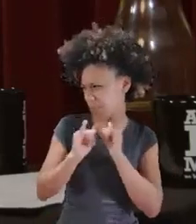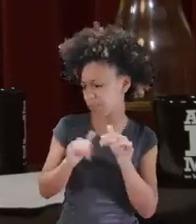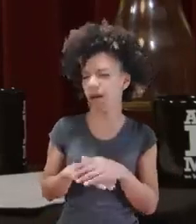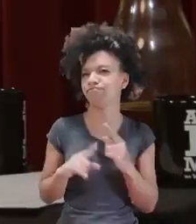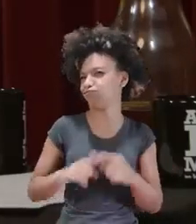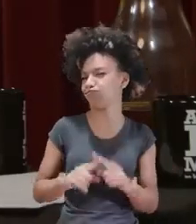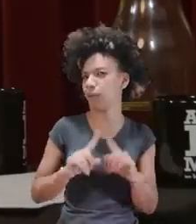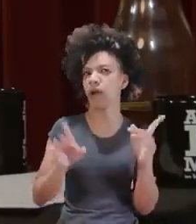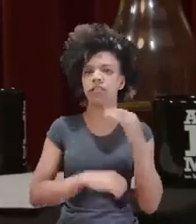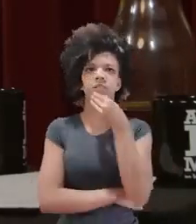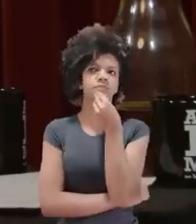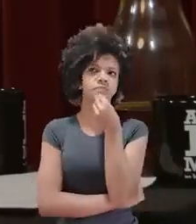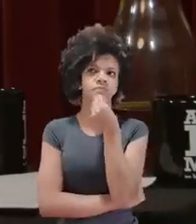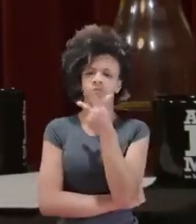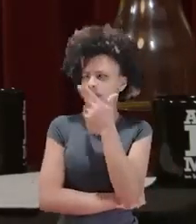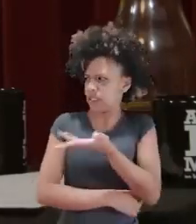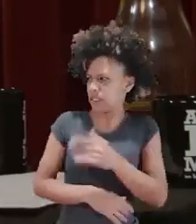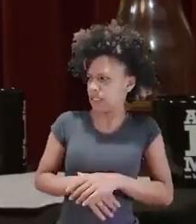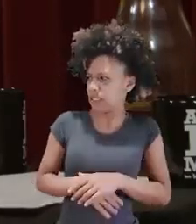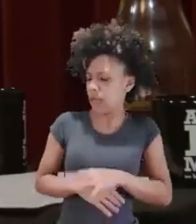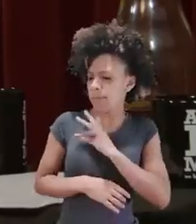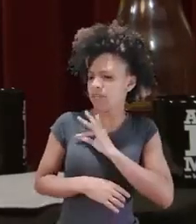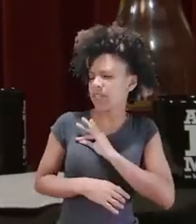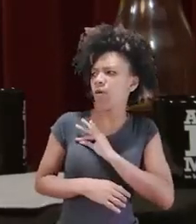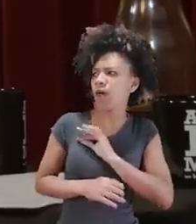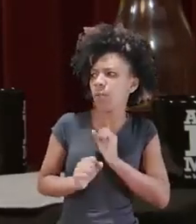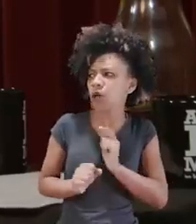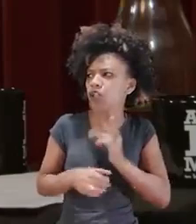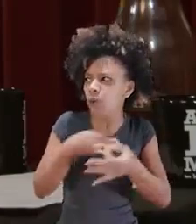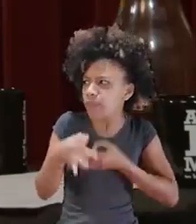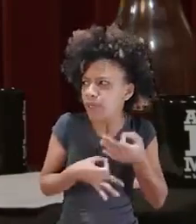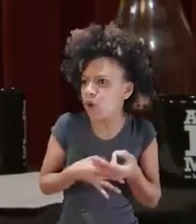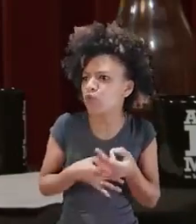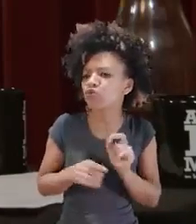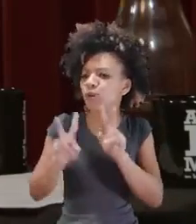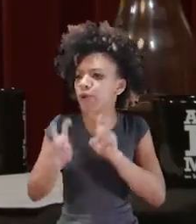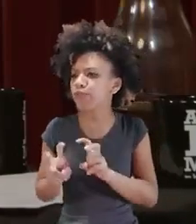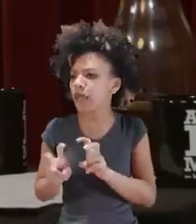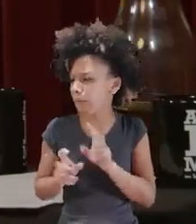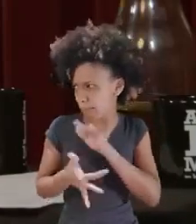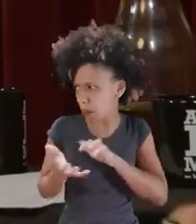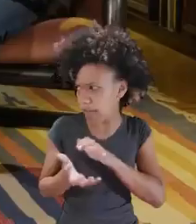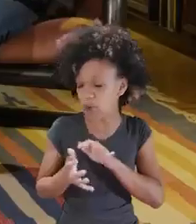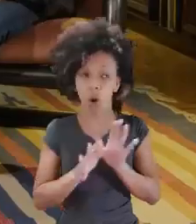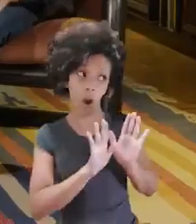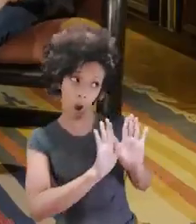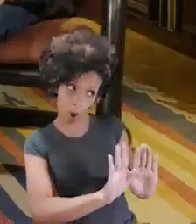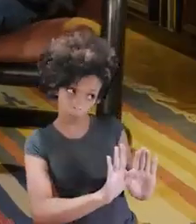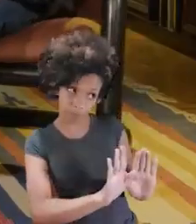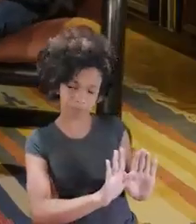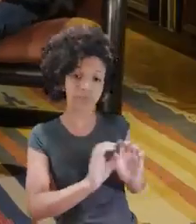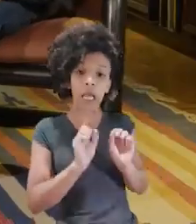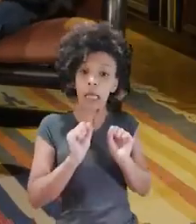denúncia contra ele e tal mas a você não acha que o cara que a polícia ele pode ter uma opinião sobre o assunto polêmico sempre